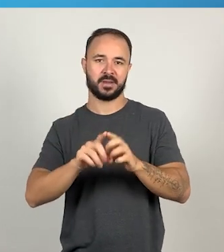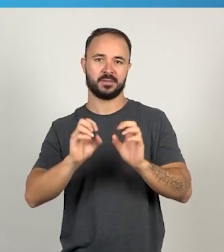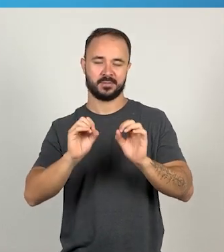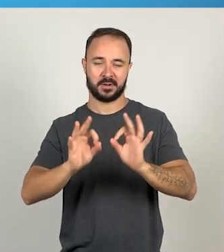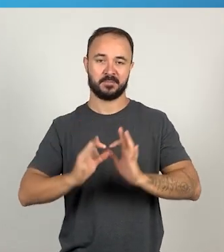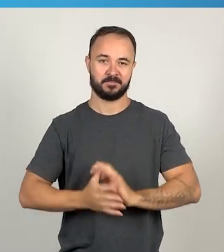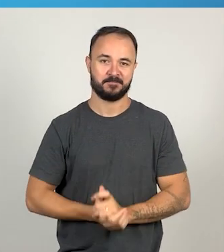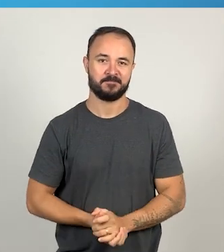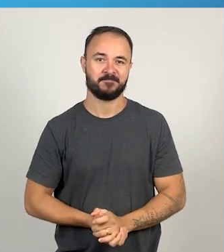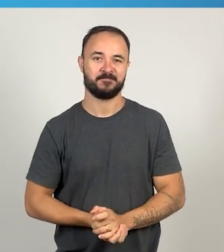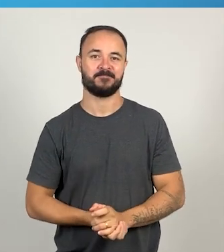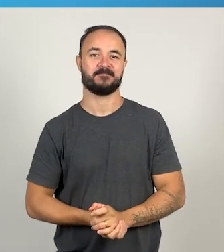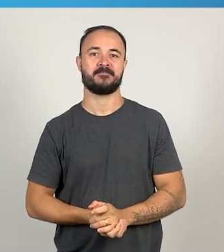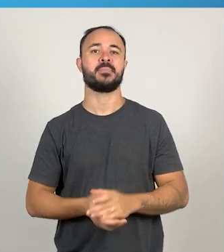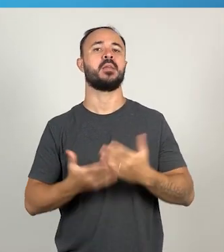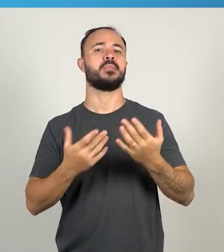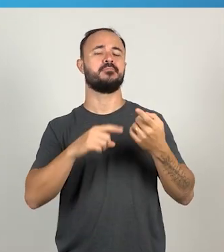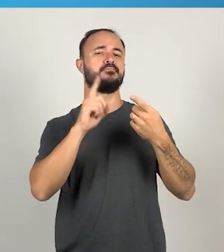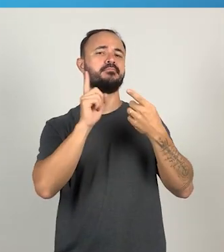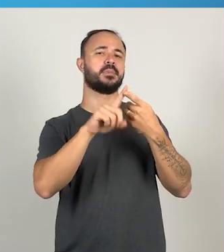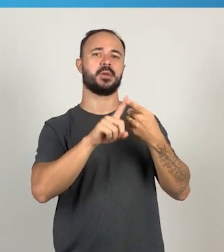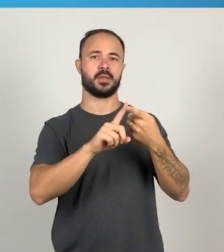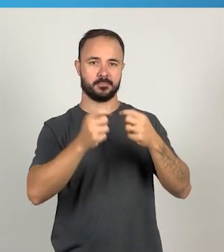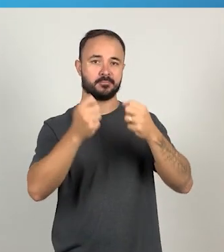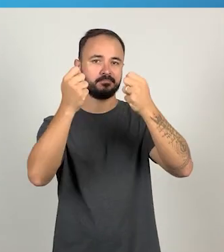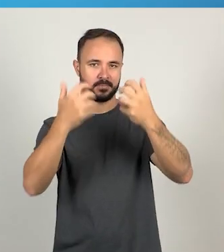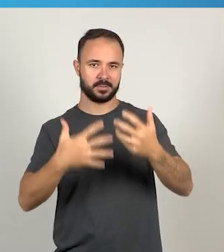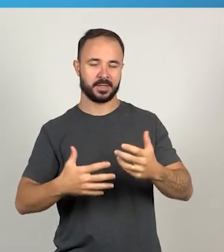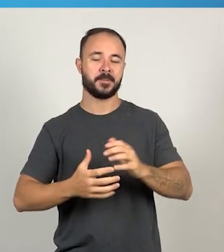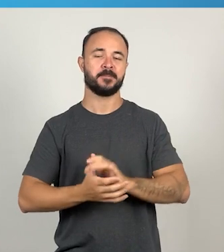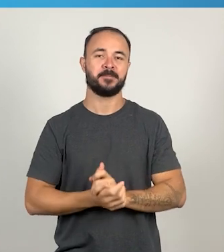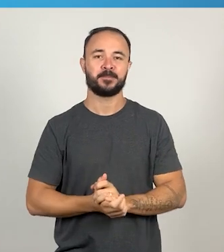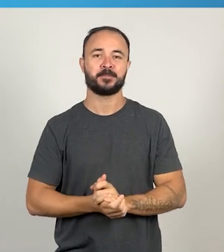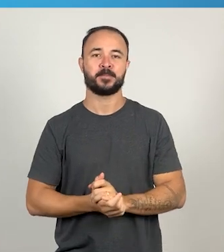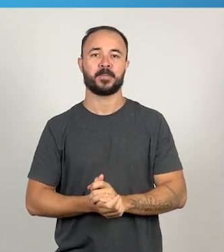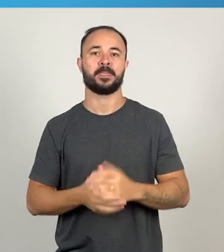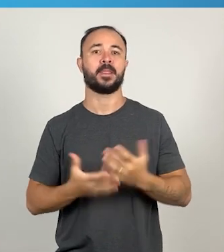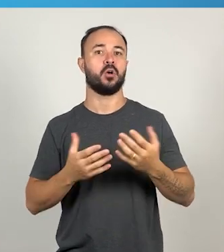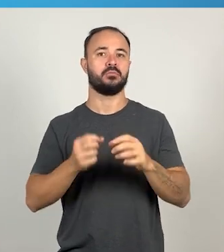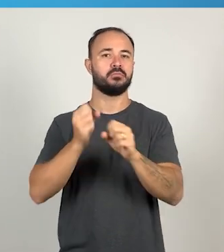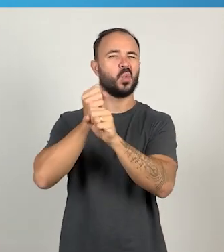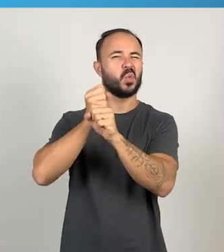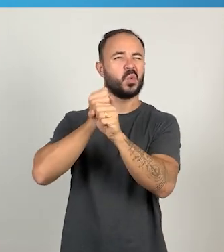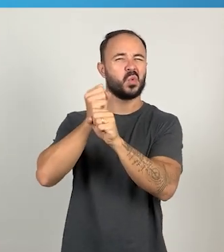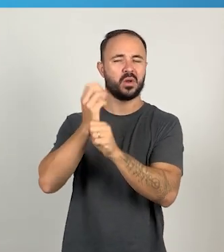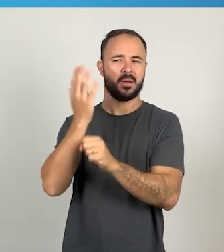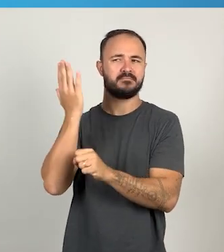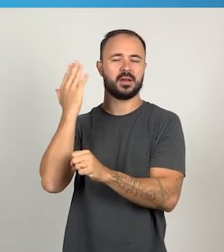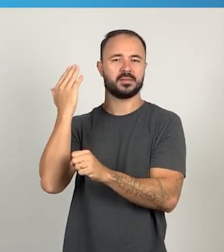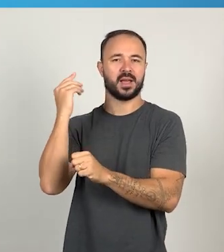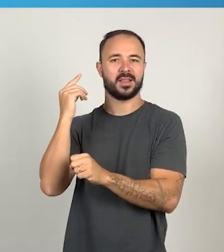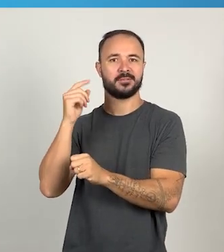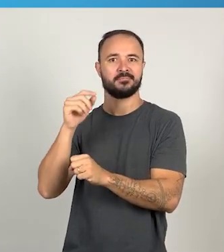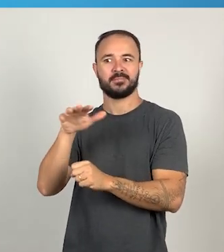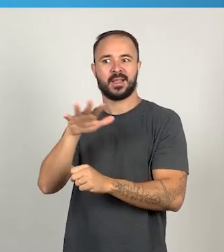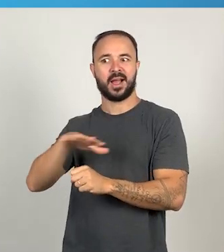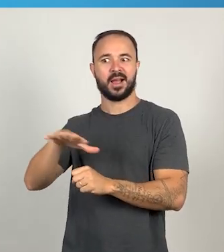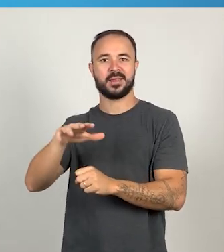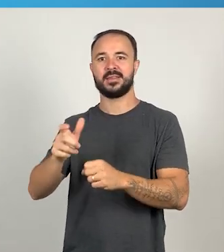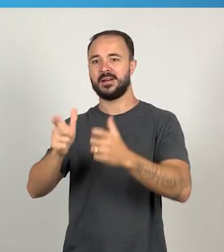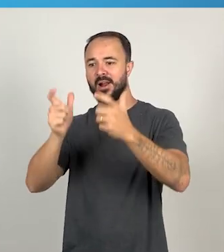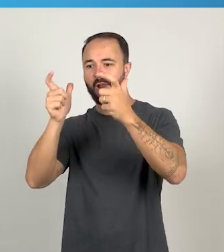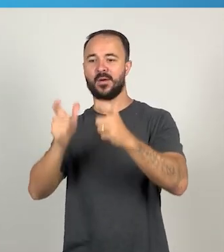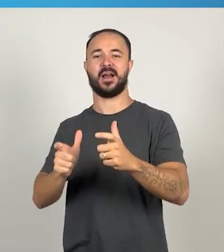agradecimento. Então, bora lá? Primeiro tópico, olha só. Pessoal, há muitos anos, o local onde hoje